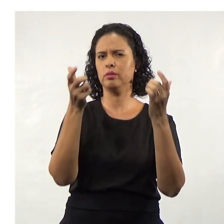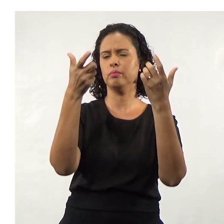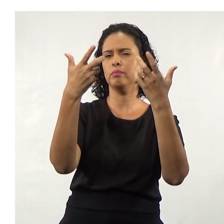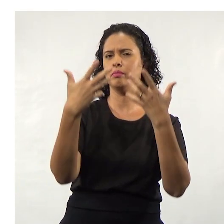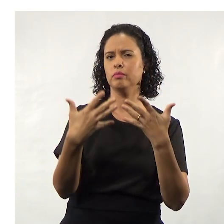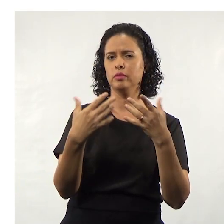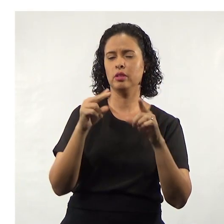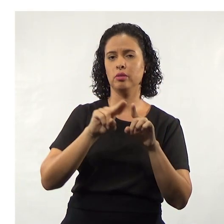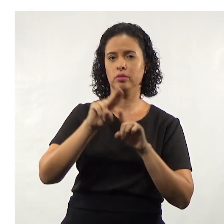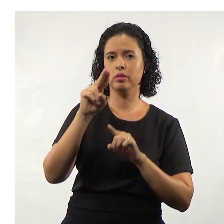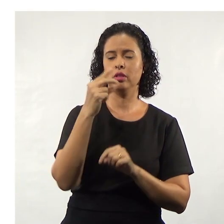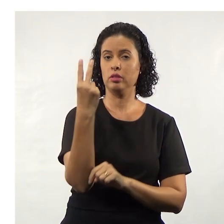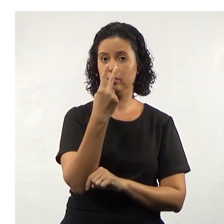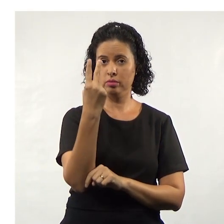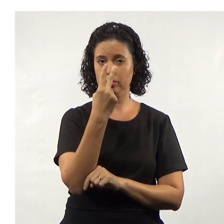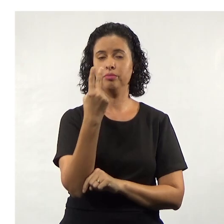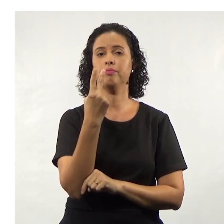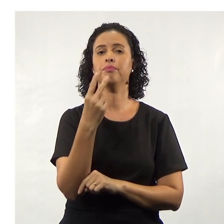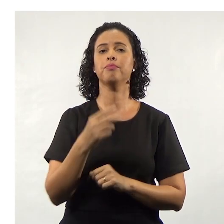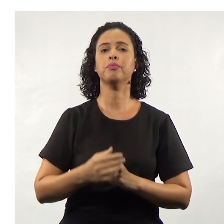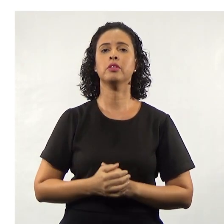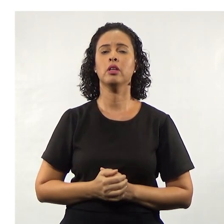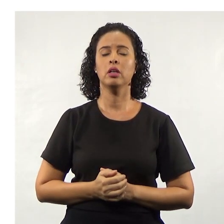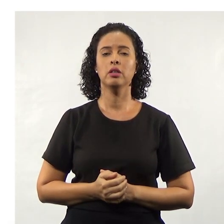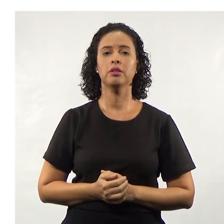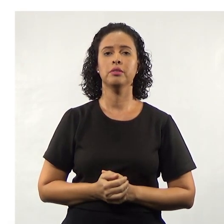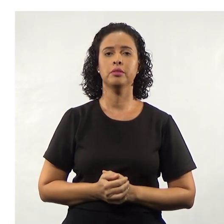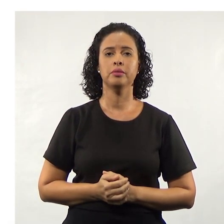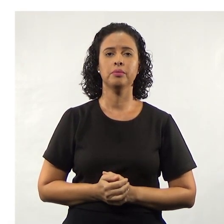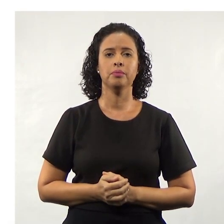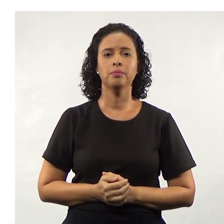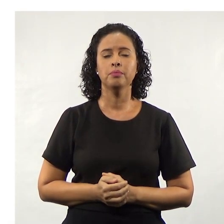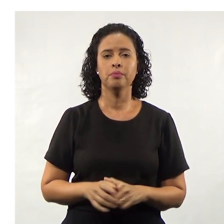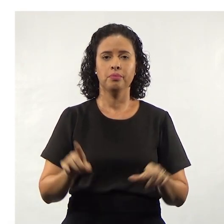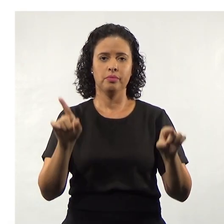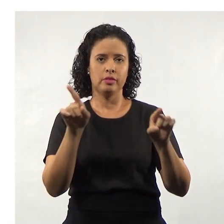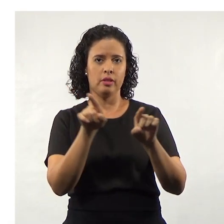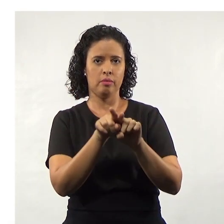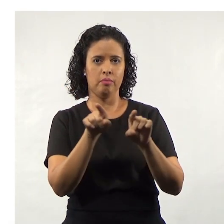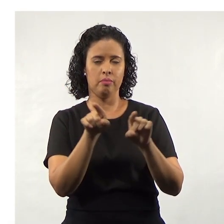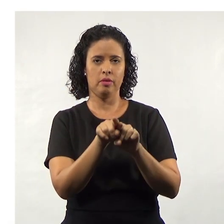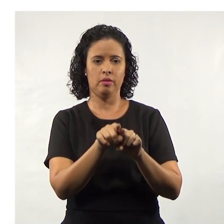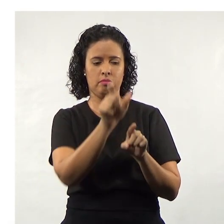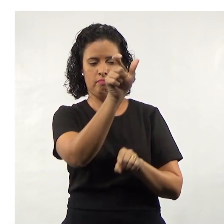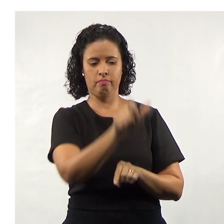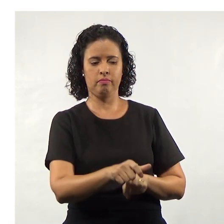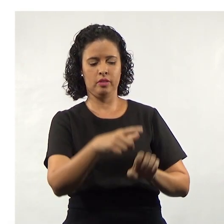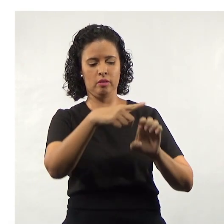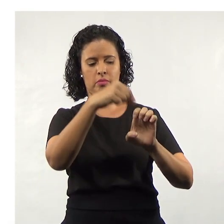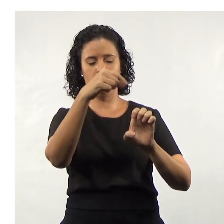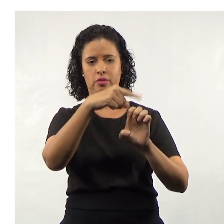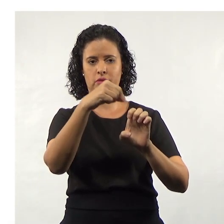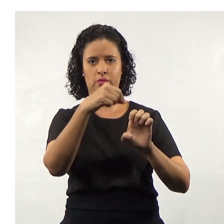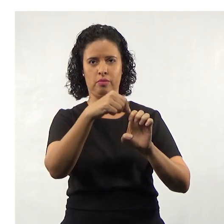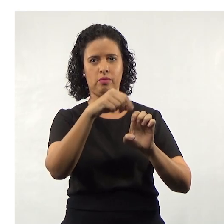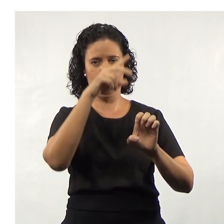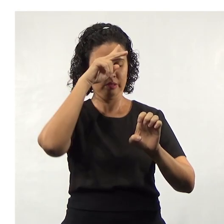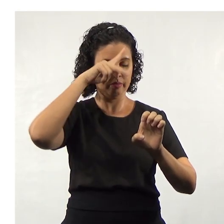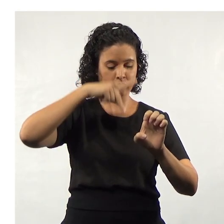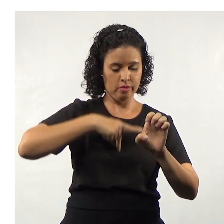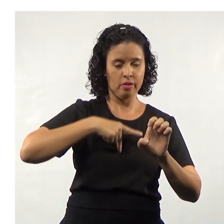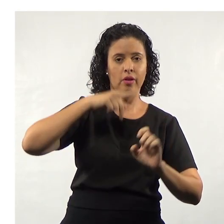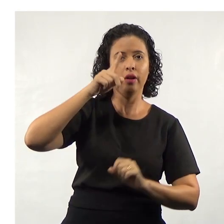disso lá na unidade 2, tá bom? Por outro lado, o empreendedor individual é